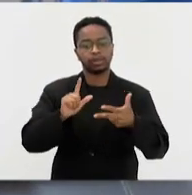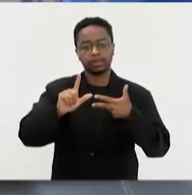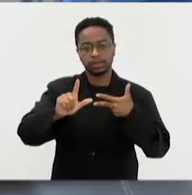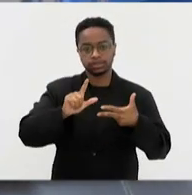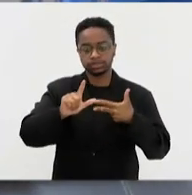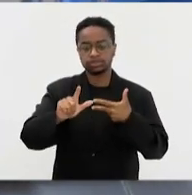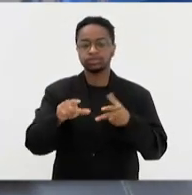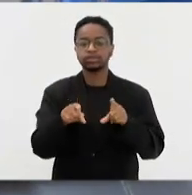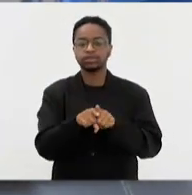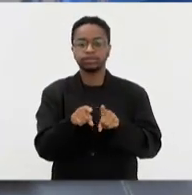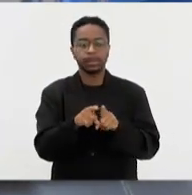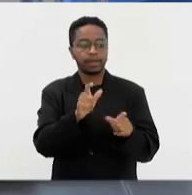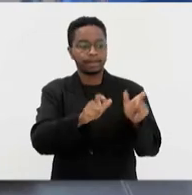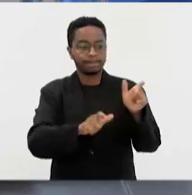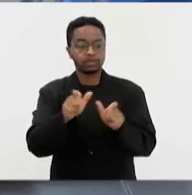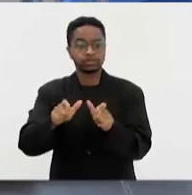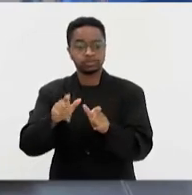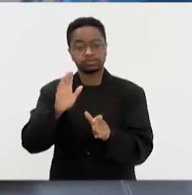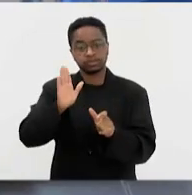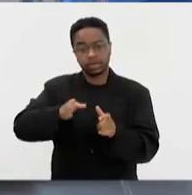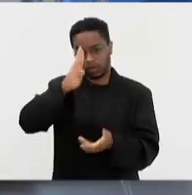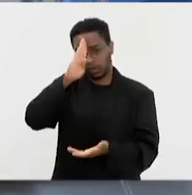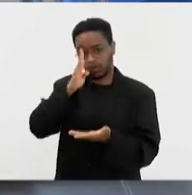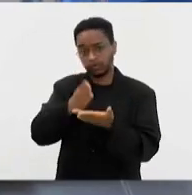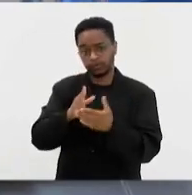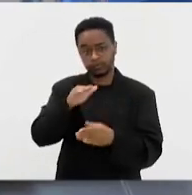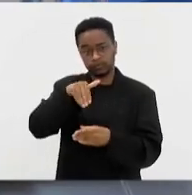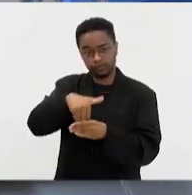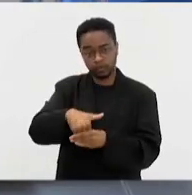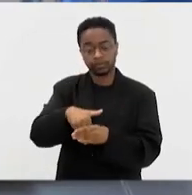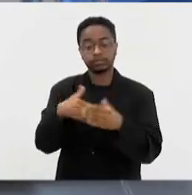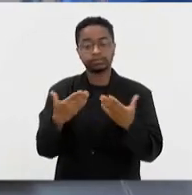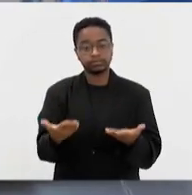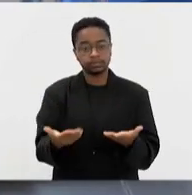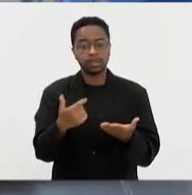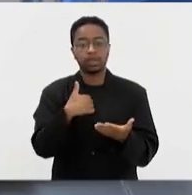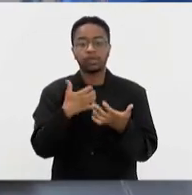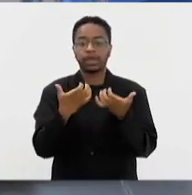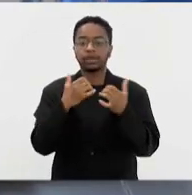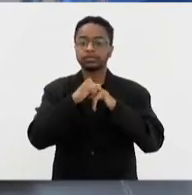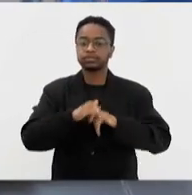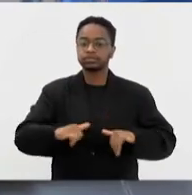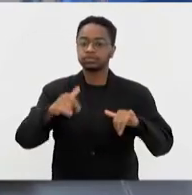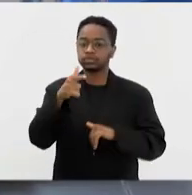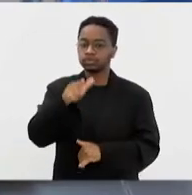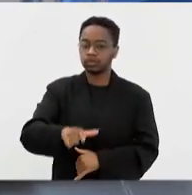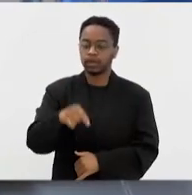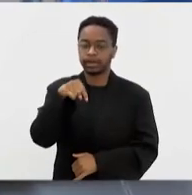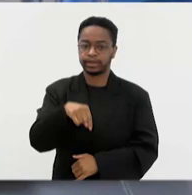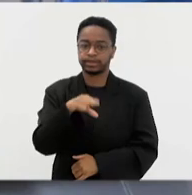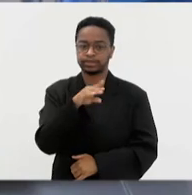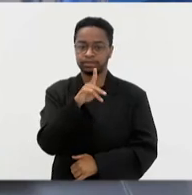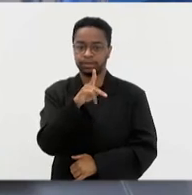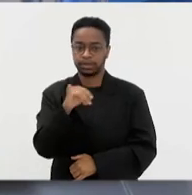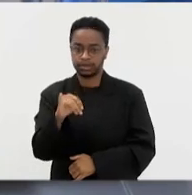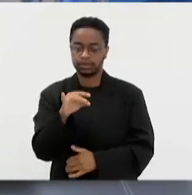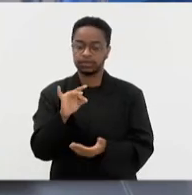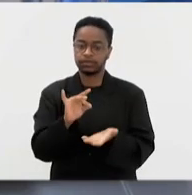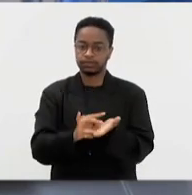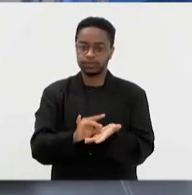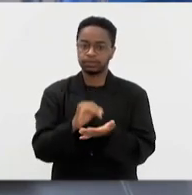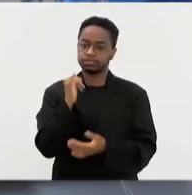exatamente daqueles a quem eles confiaram o seu voto. Então, dizer mais uma vez que essa CPI foi